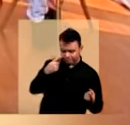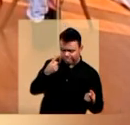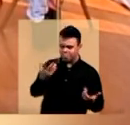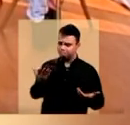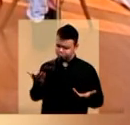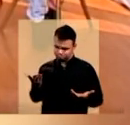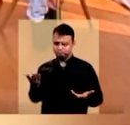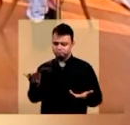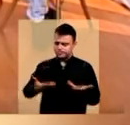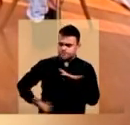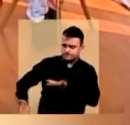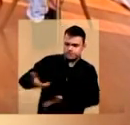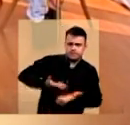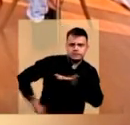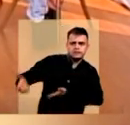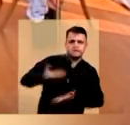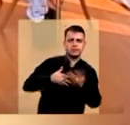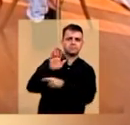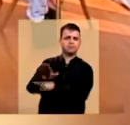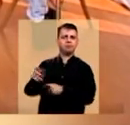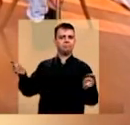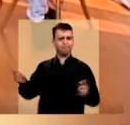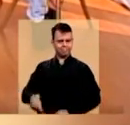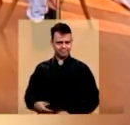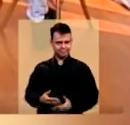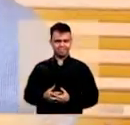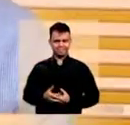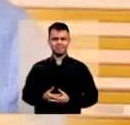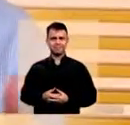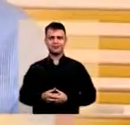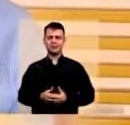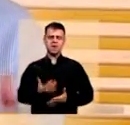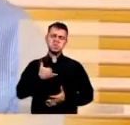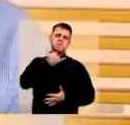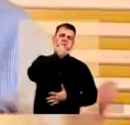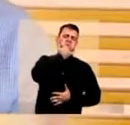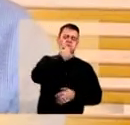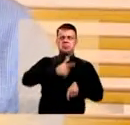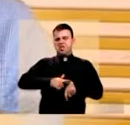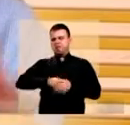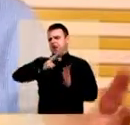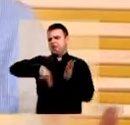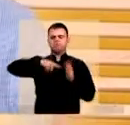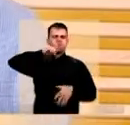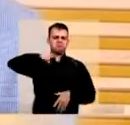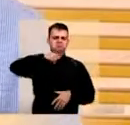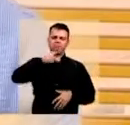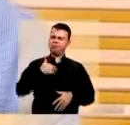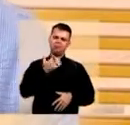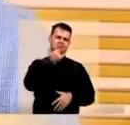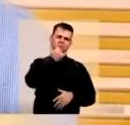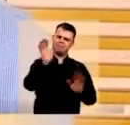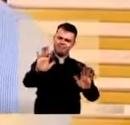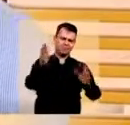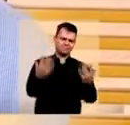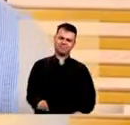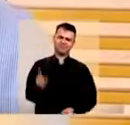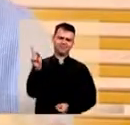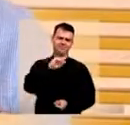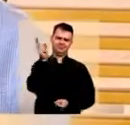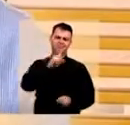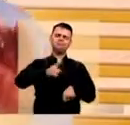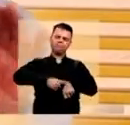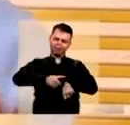e produzir mais, trabalhar com aquilo. Então, não venha com a desculpa de que não tem tempo. É